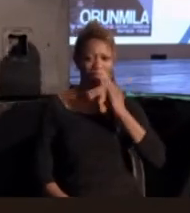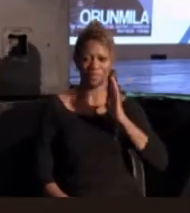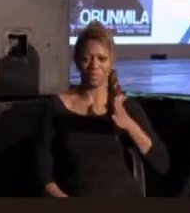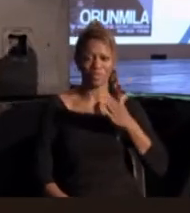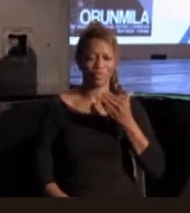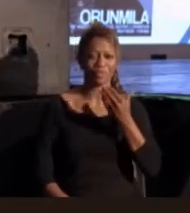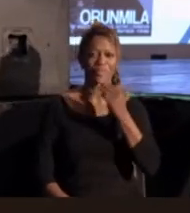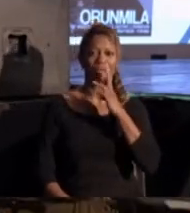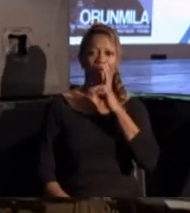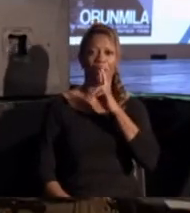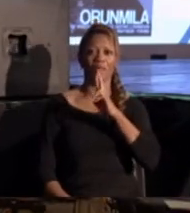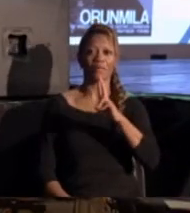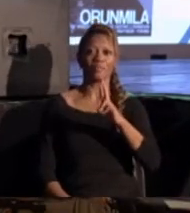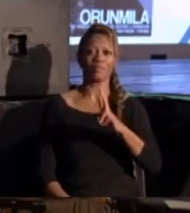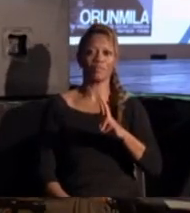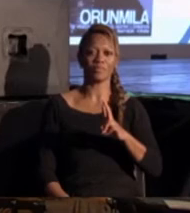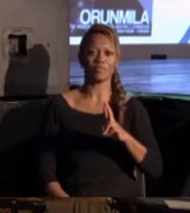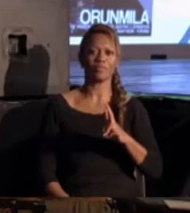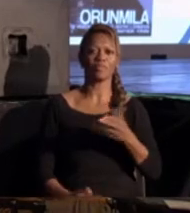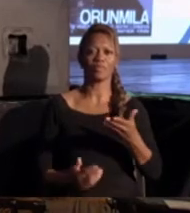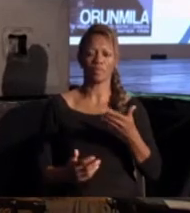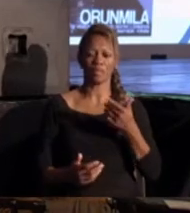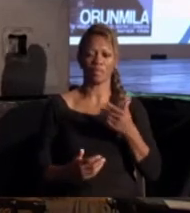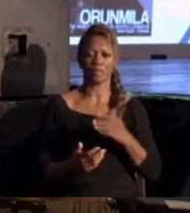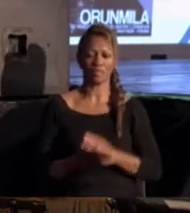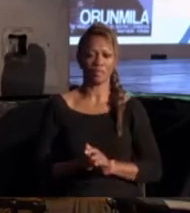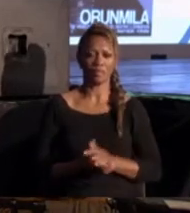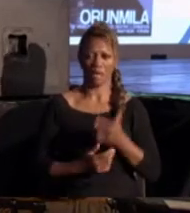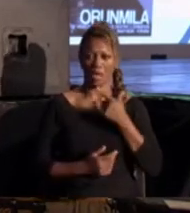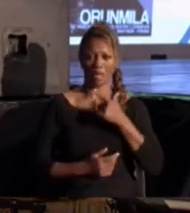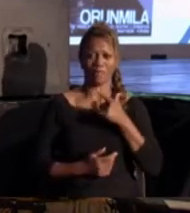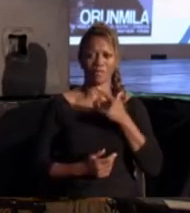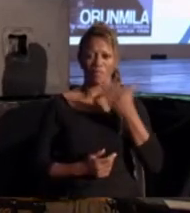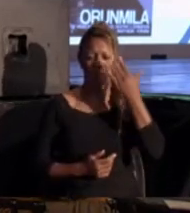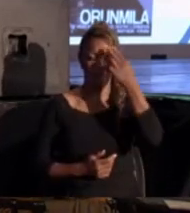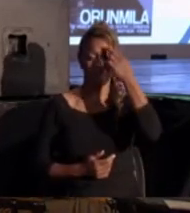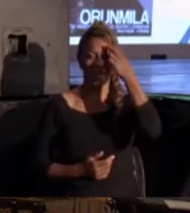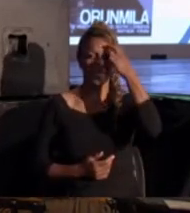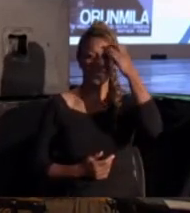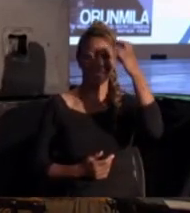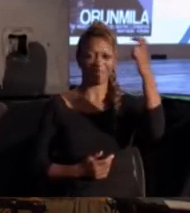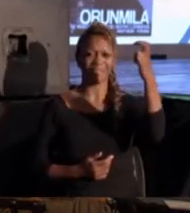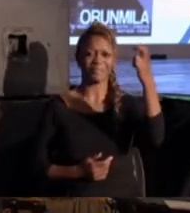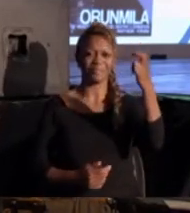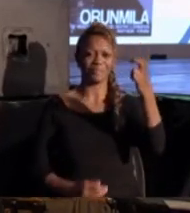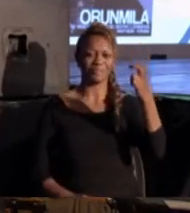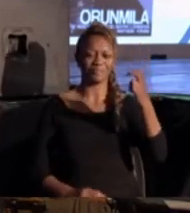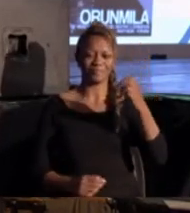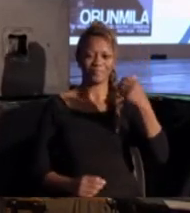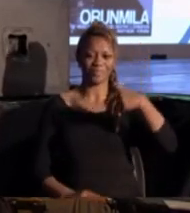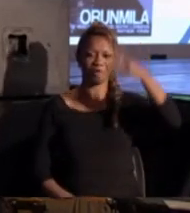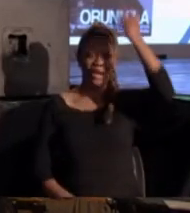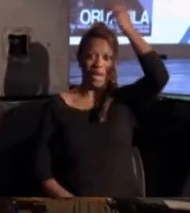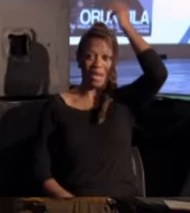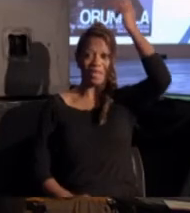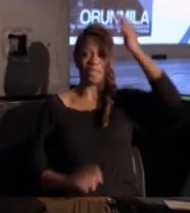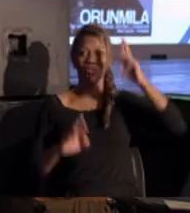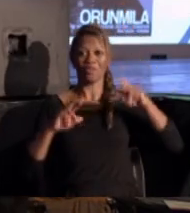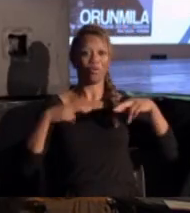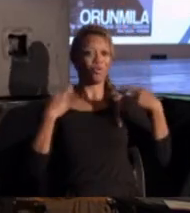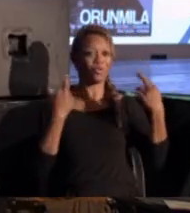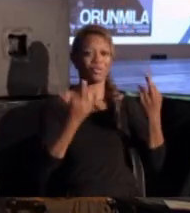nessa resposta, ele se consagra como o mais sábio do reino, ou como aquele que vai ter o título de um